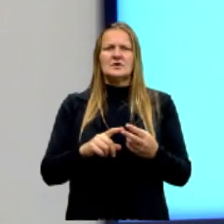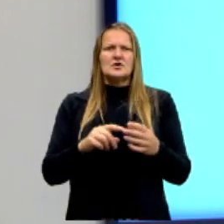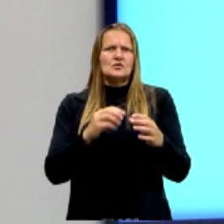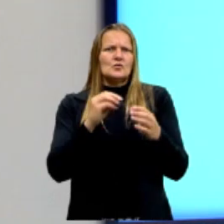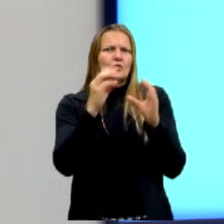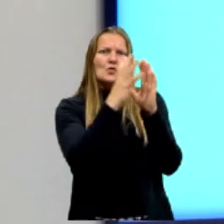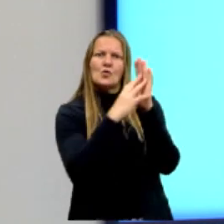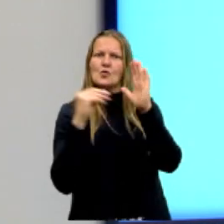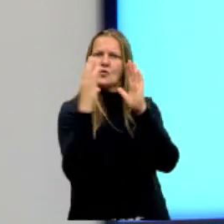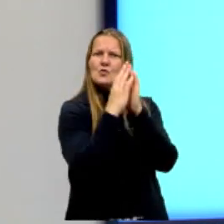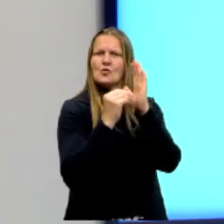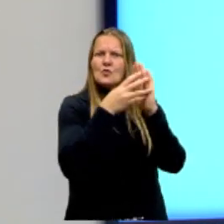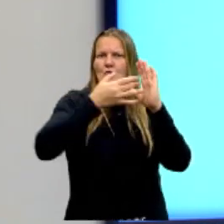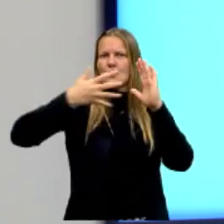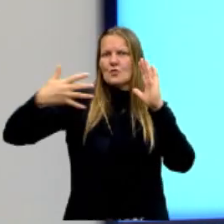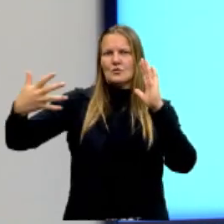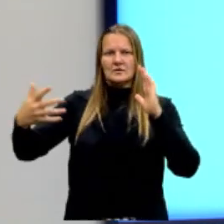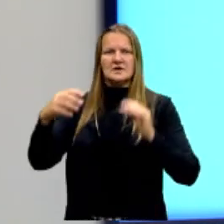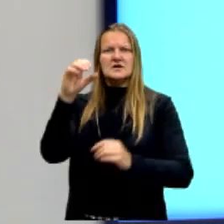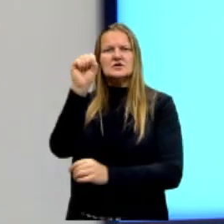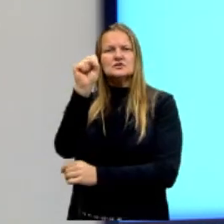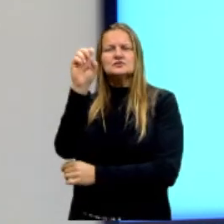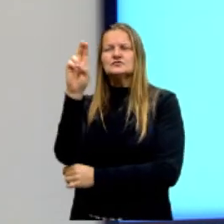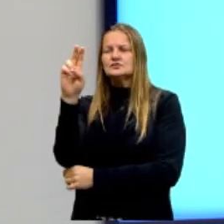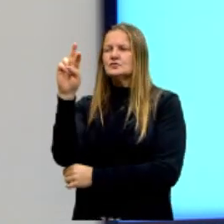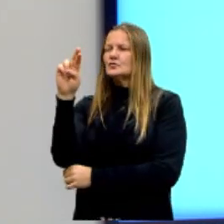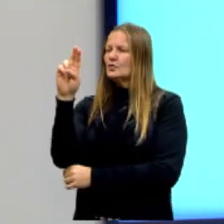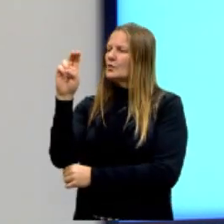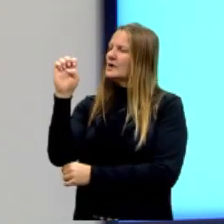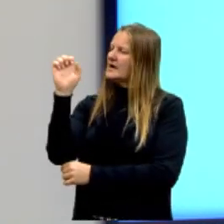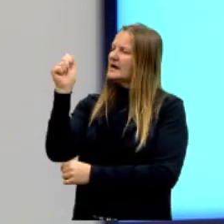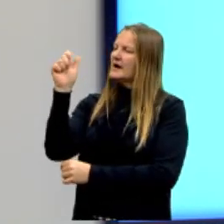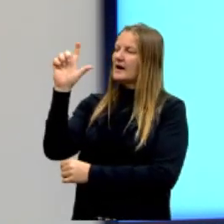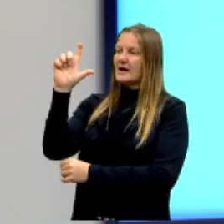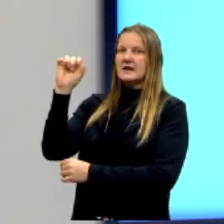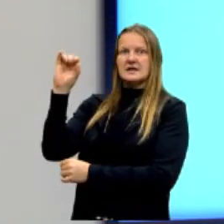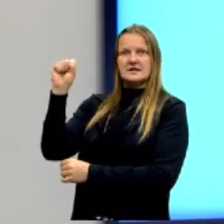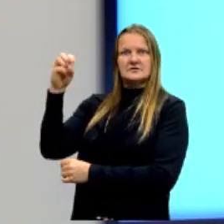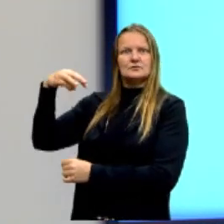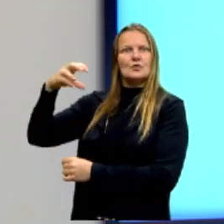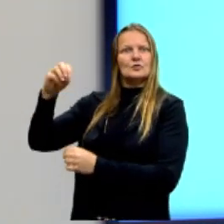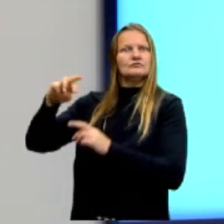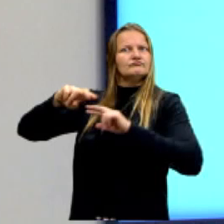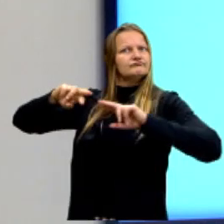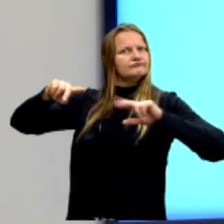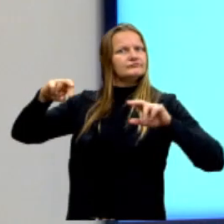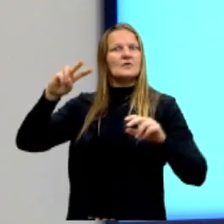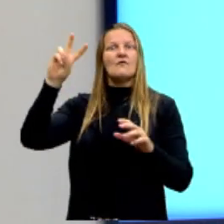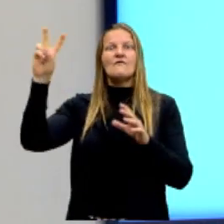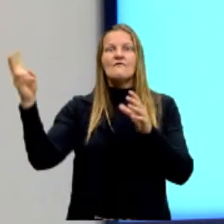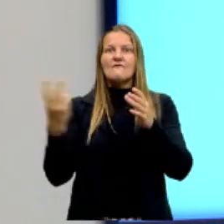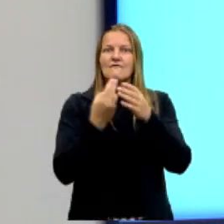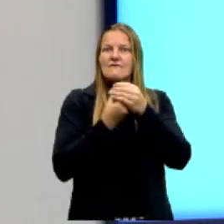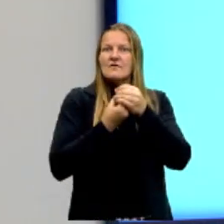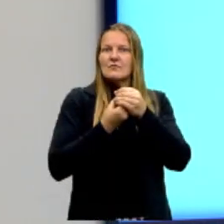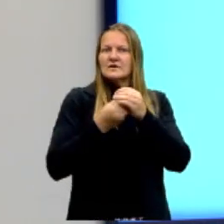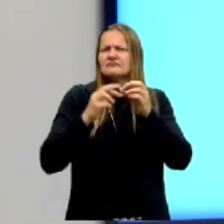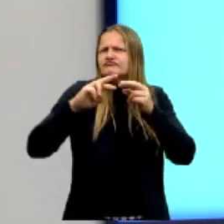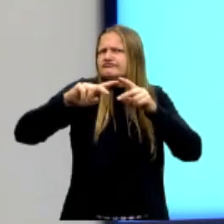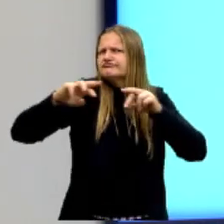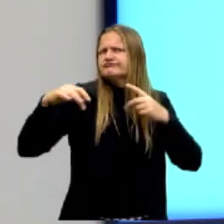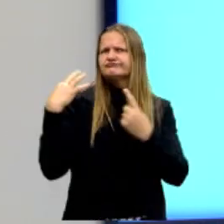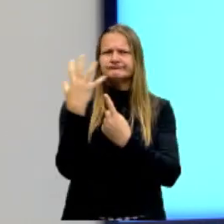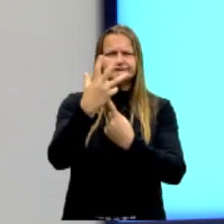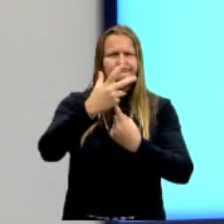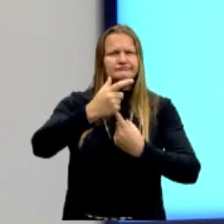o realismo tudo que finaliza com ismo certo são as vanguardas né então os nossos artistas